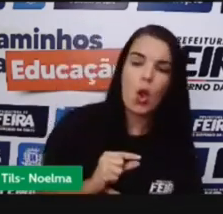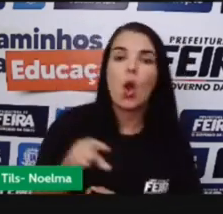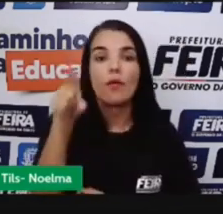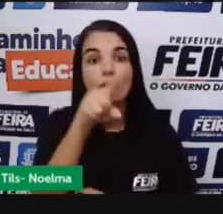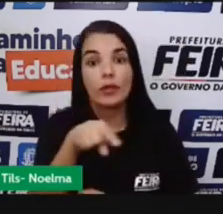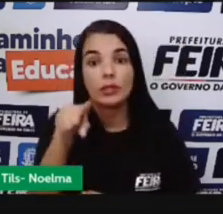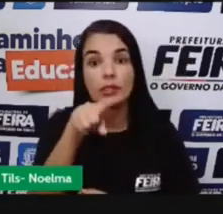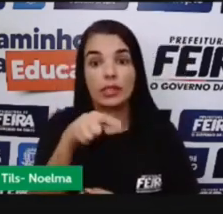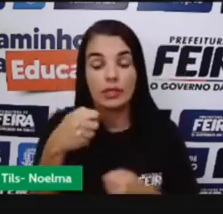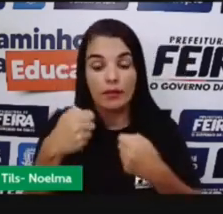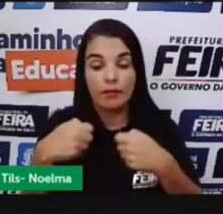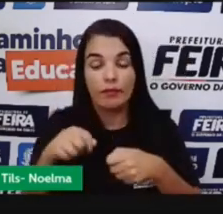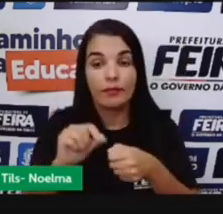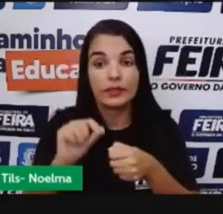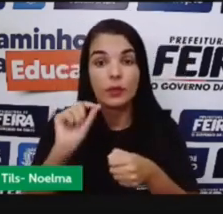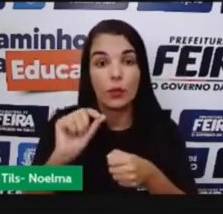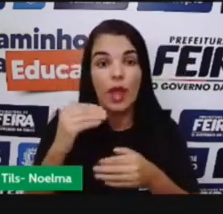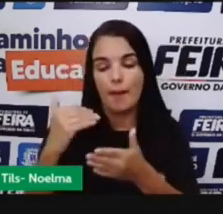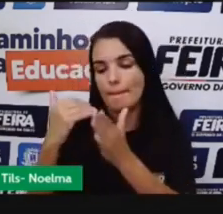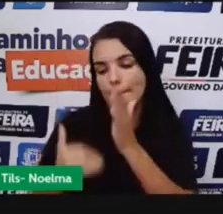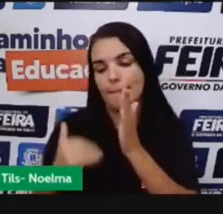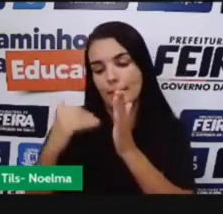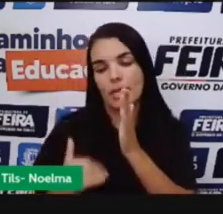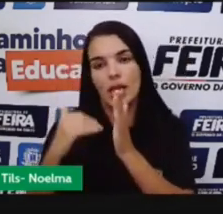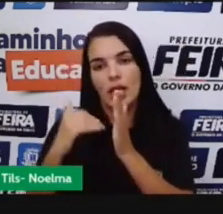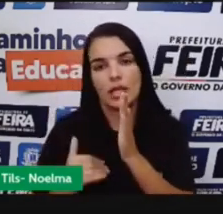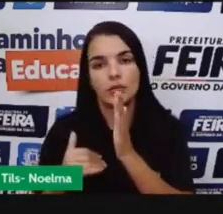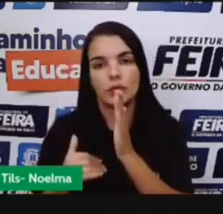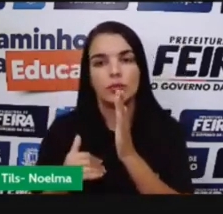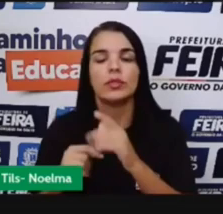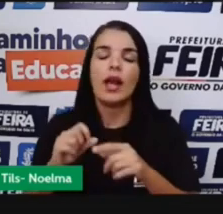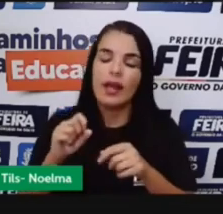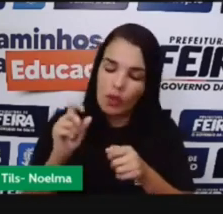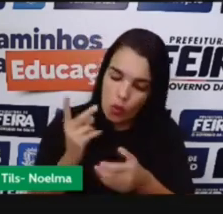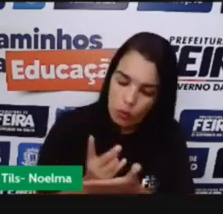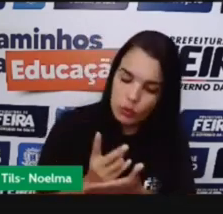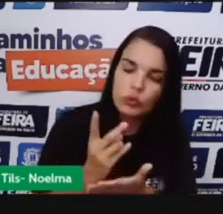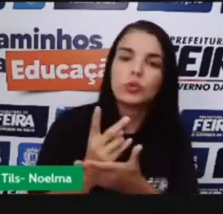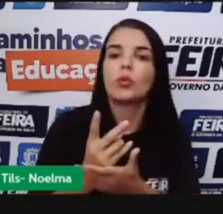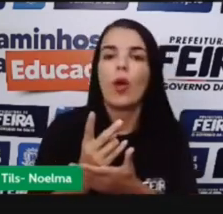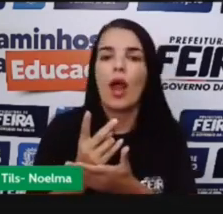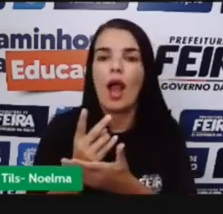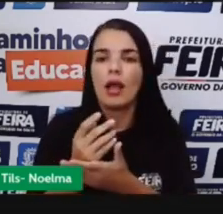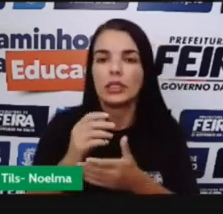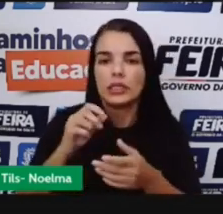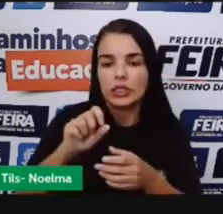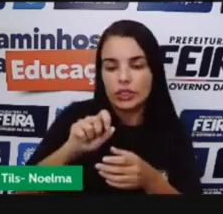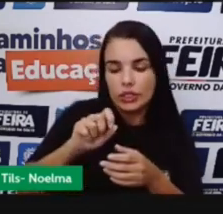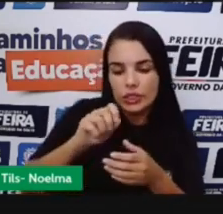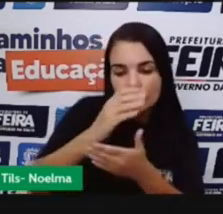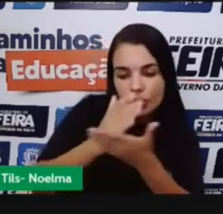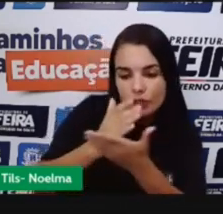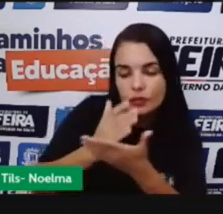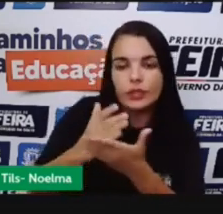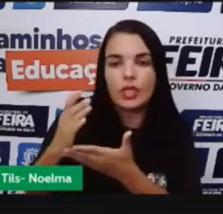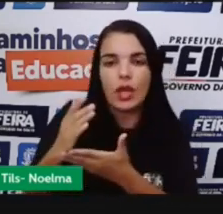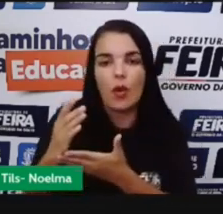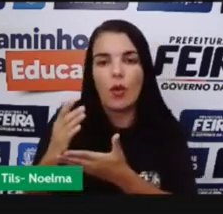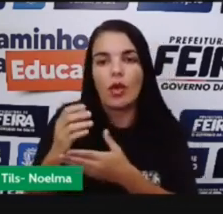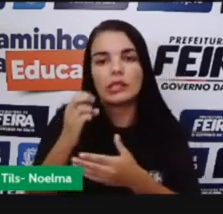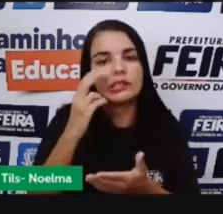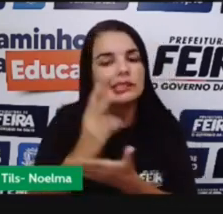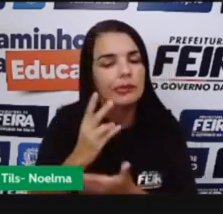vão subtrair pelo outro número e continuar a divisão com o resto até que não haja mais nenhum número